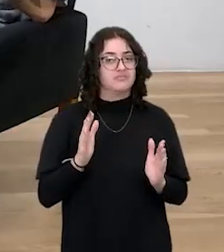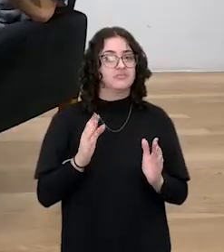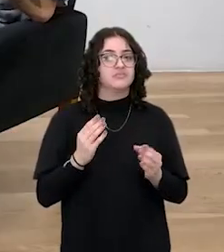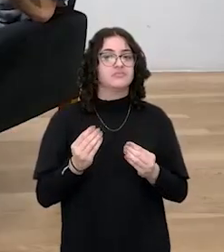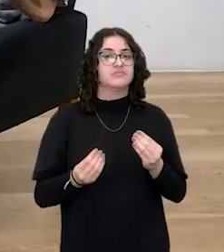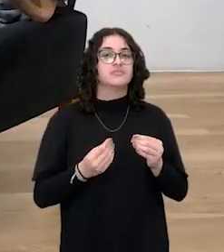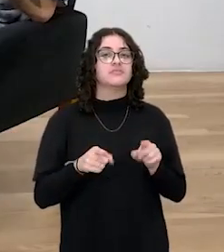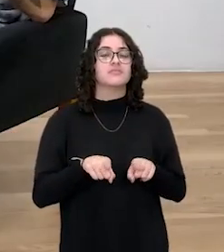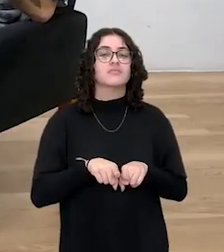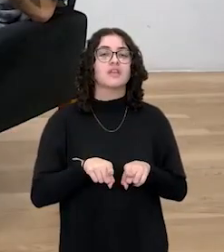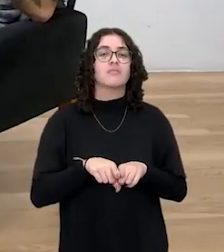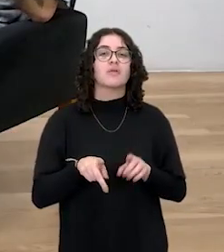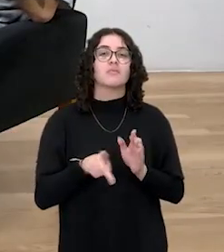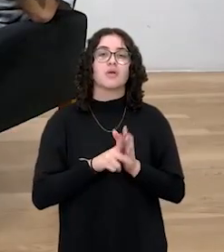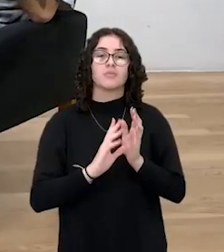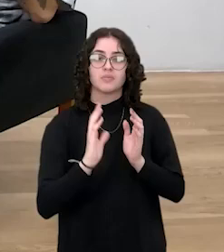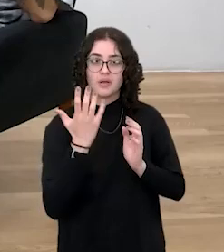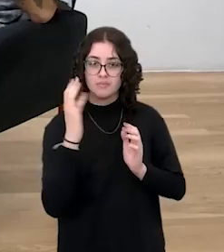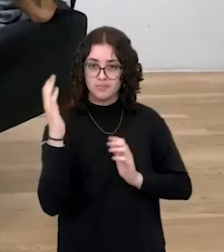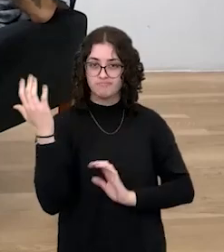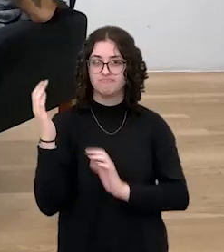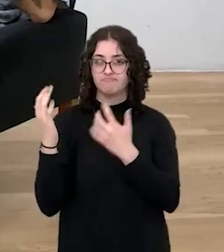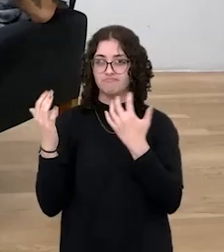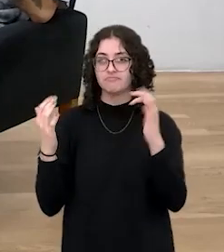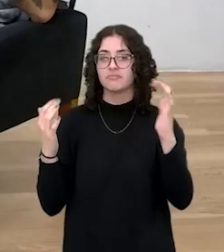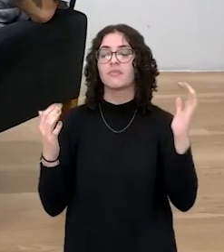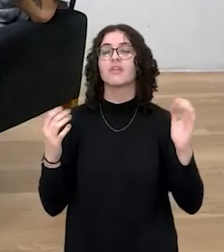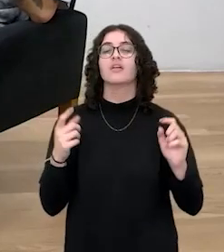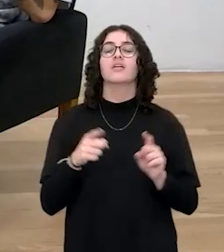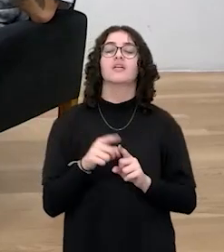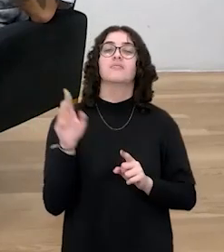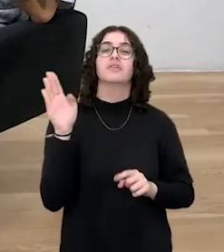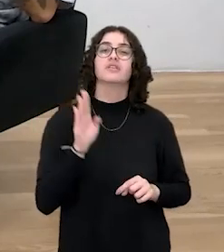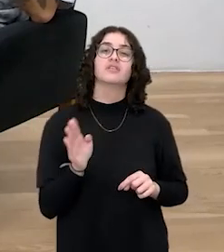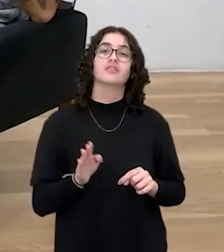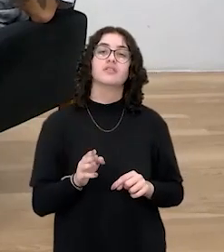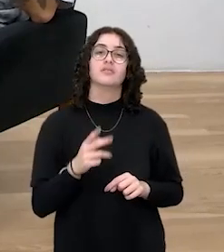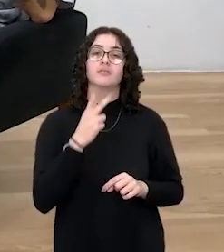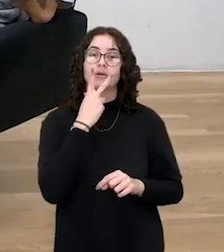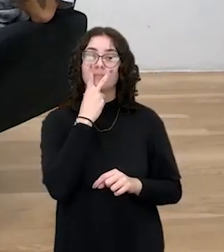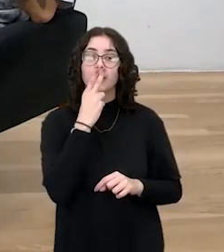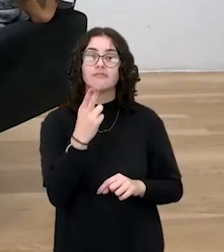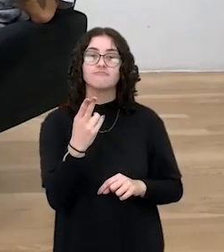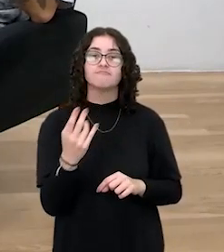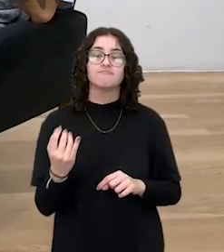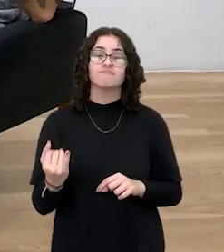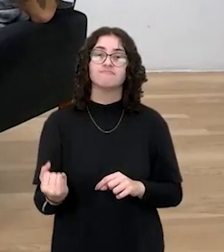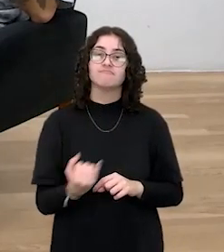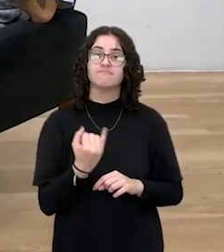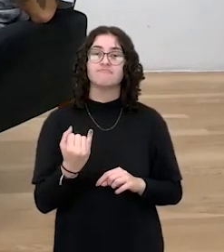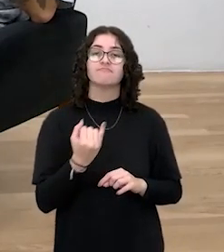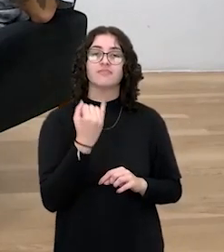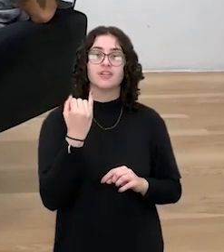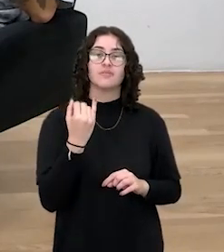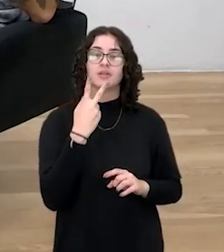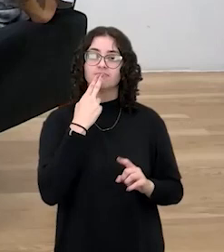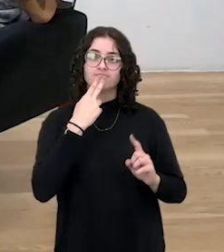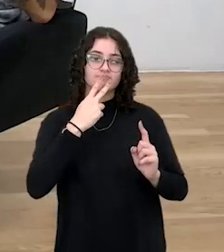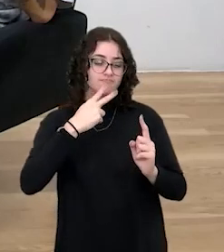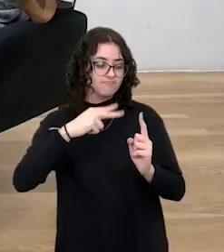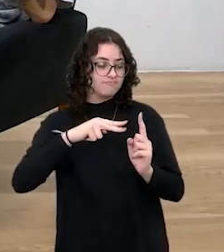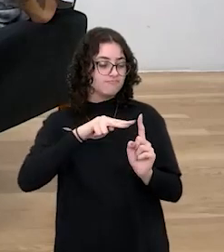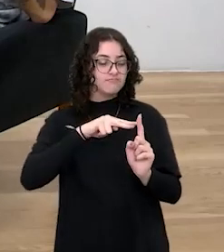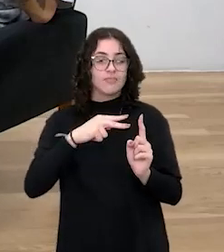a questão ambiental também. E o Brasil passa a ser aí extremamente relevante nessa perspectiva,